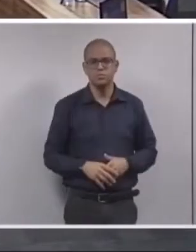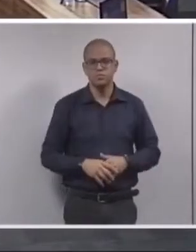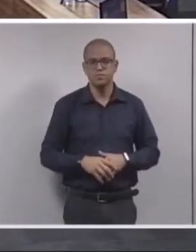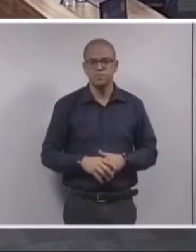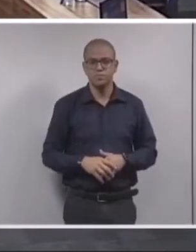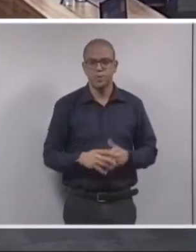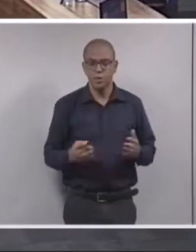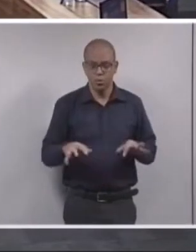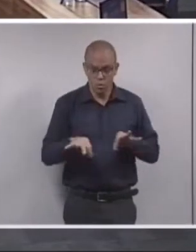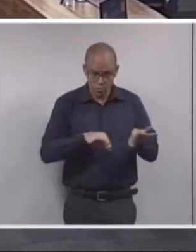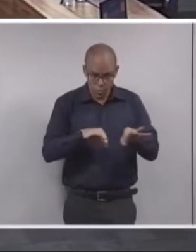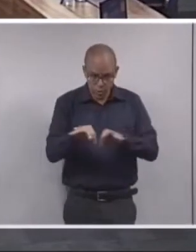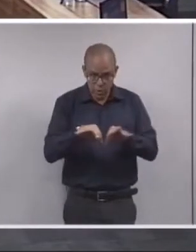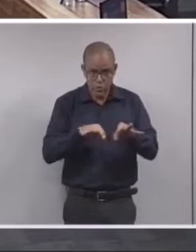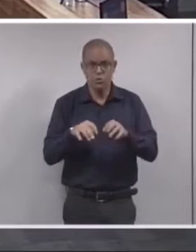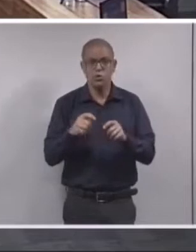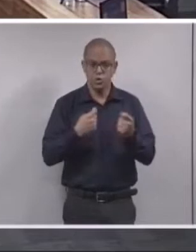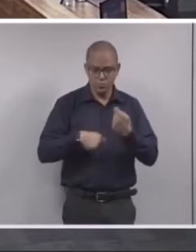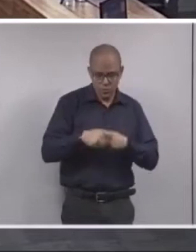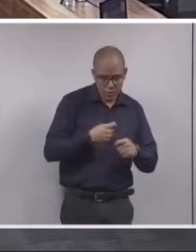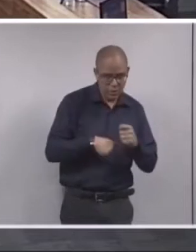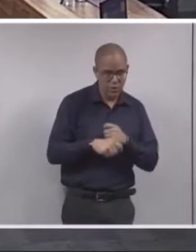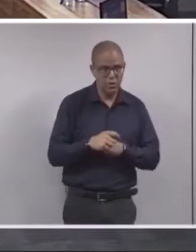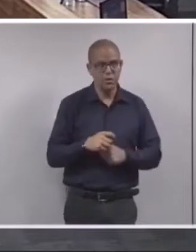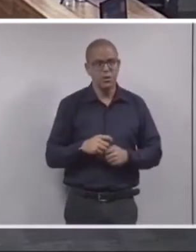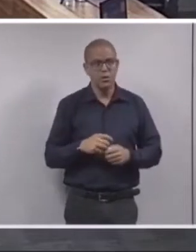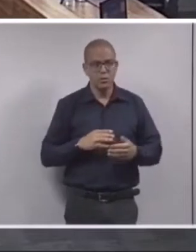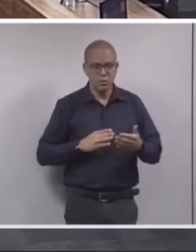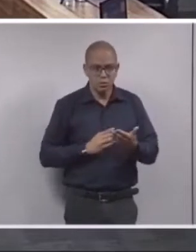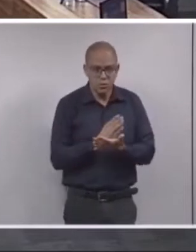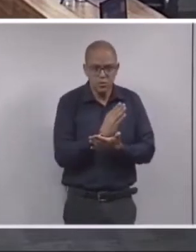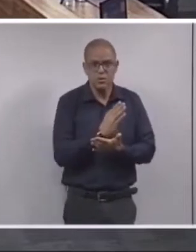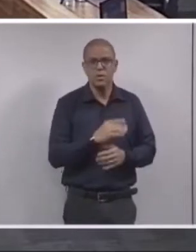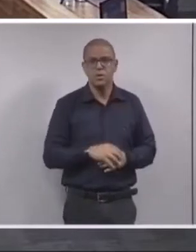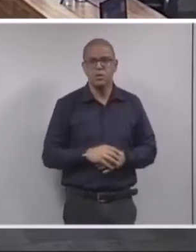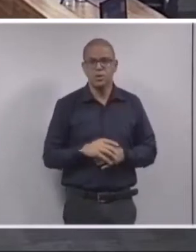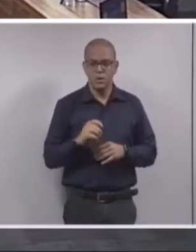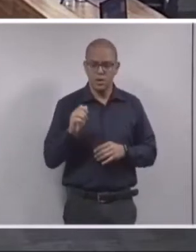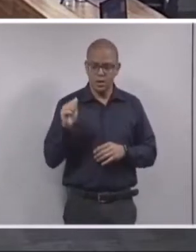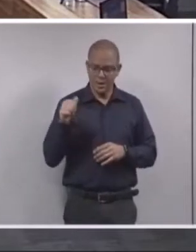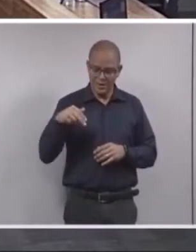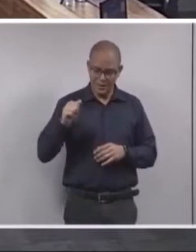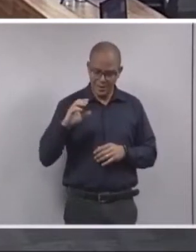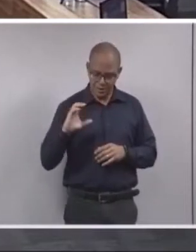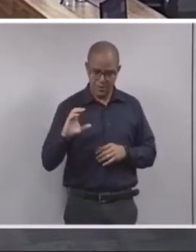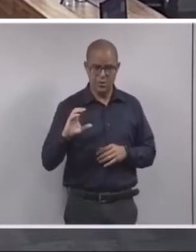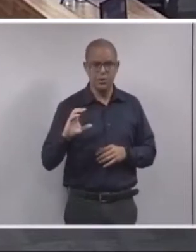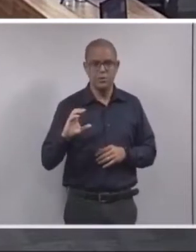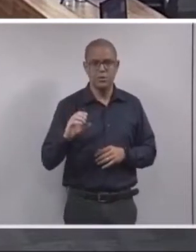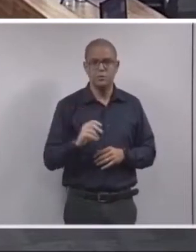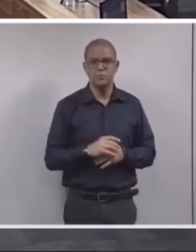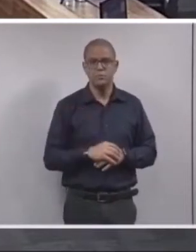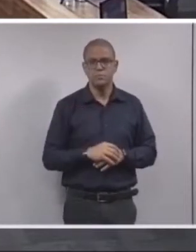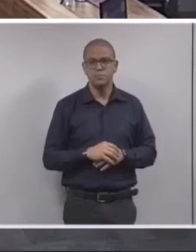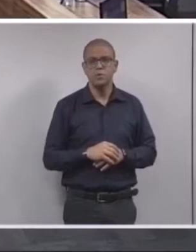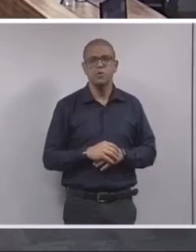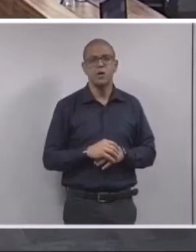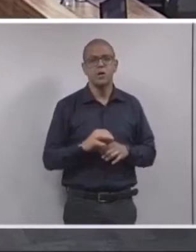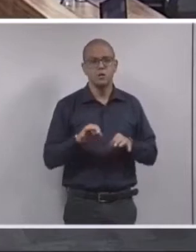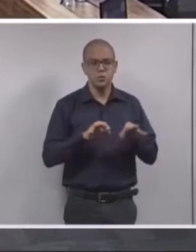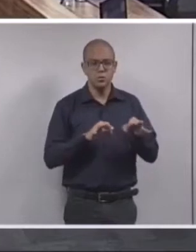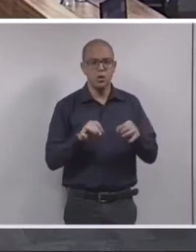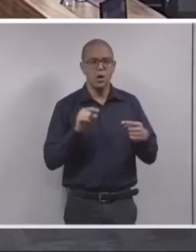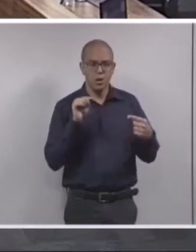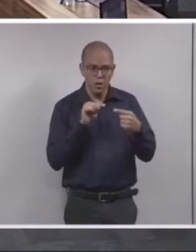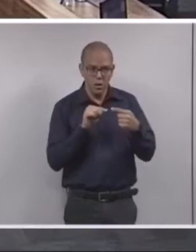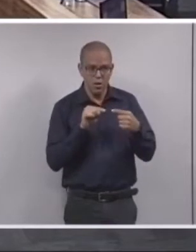Trata-se de processo administrativo instaurado no âmbito da Agência Nacional de Aviação Civil, ANAC, sobre a